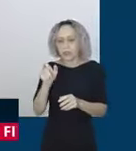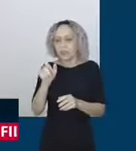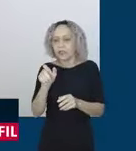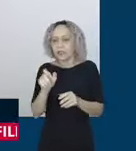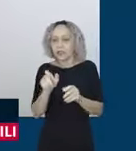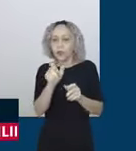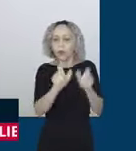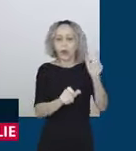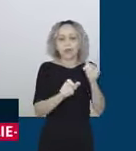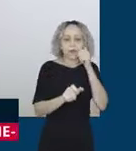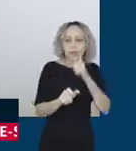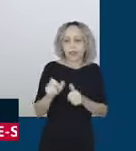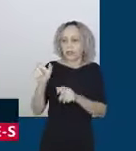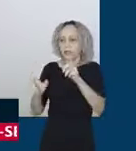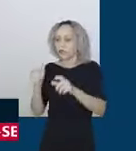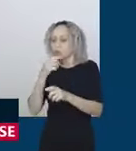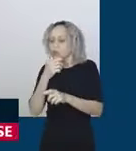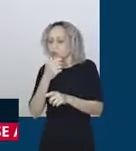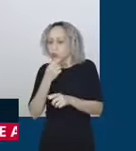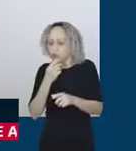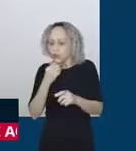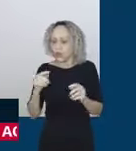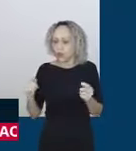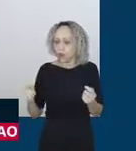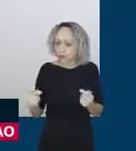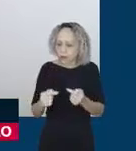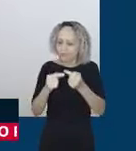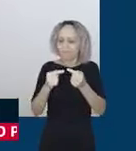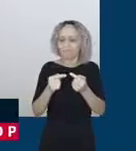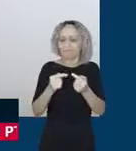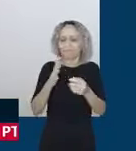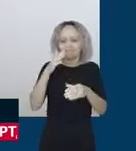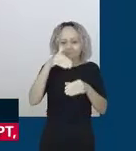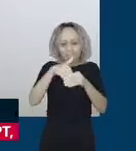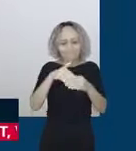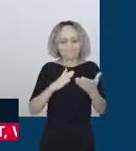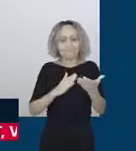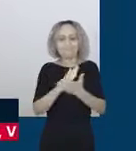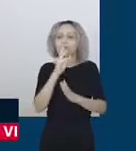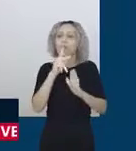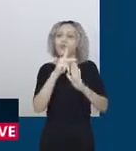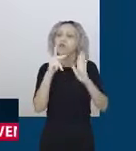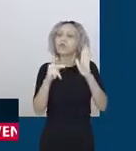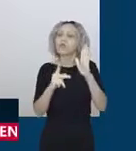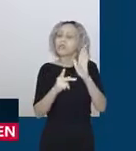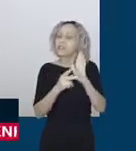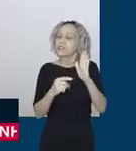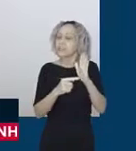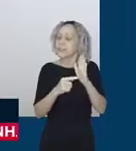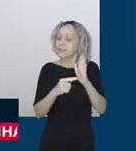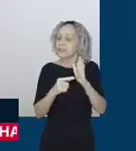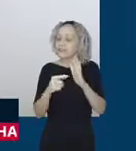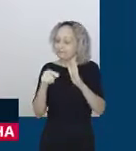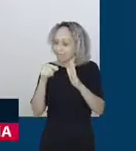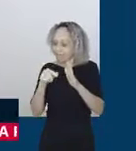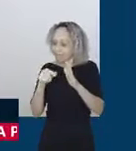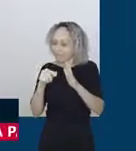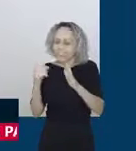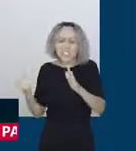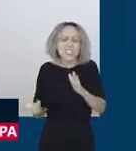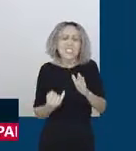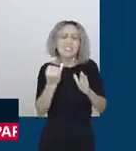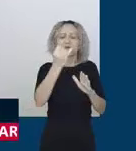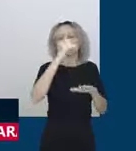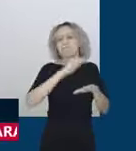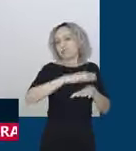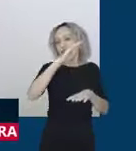Com tranquilidade, eu dou esse exemplo. O projeto mais importante que a Comissão de Direitos Humanos aprovou esse ano foi esse.